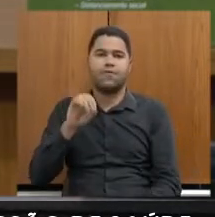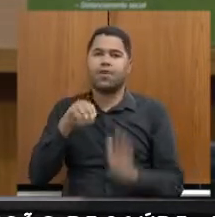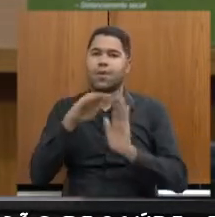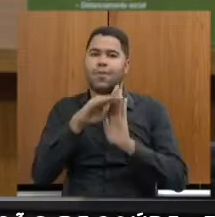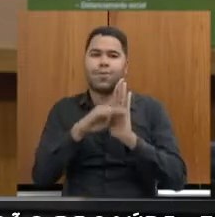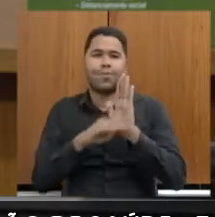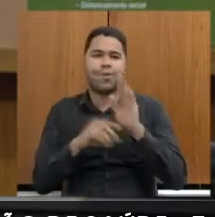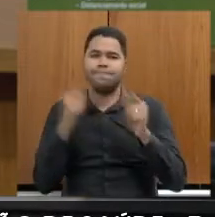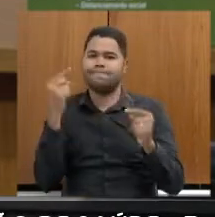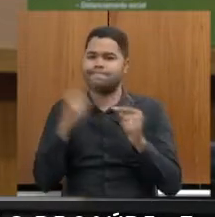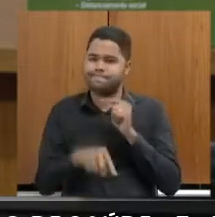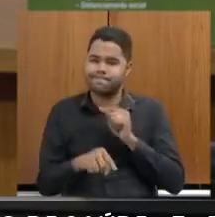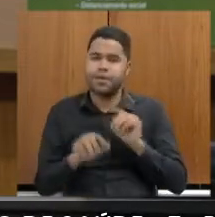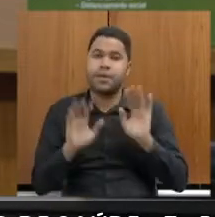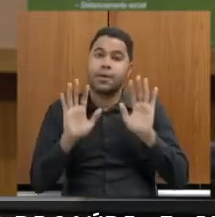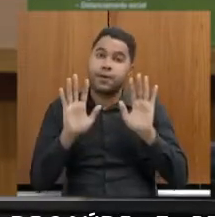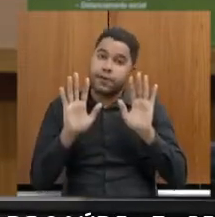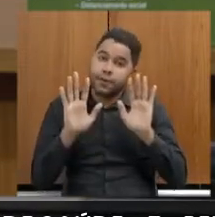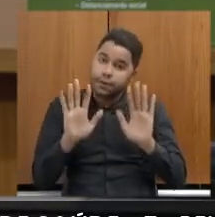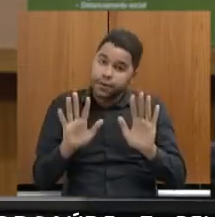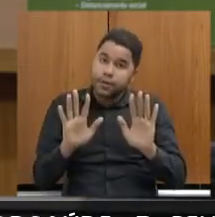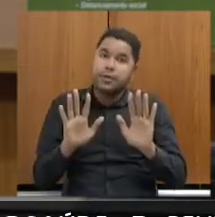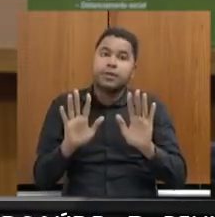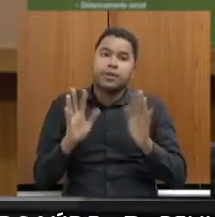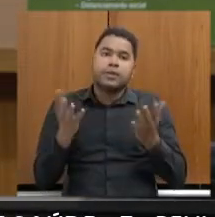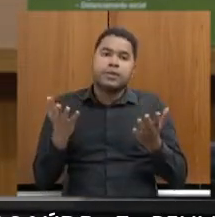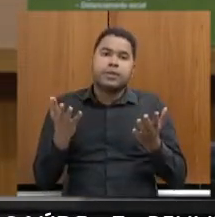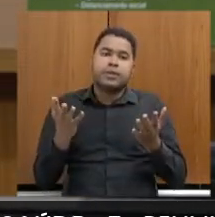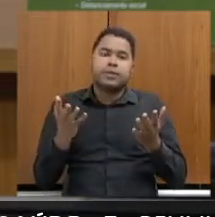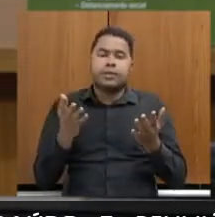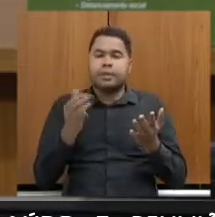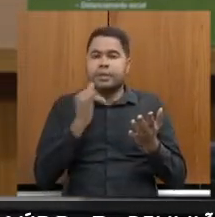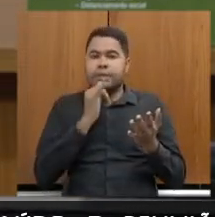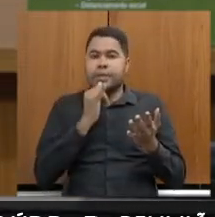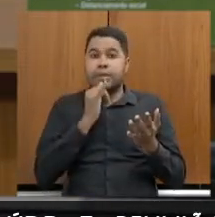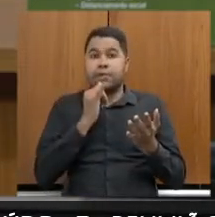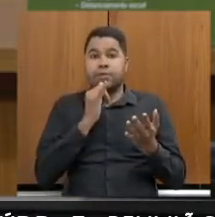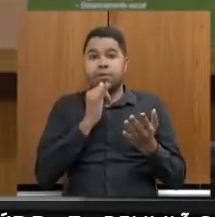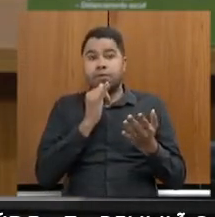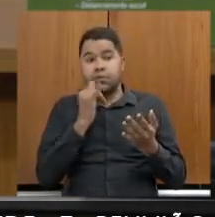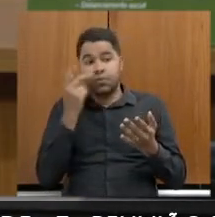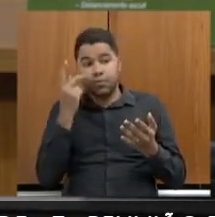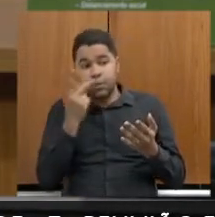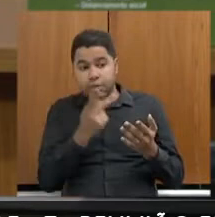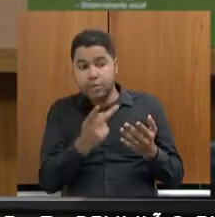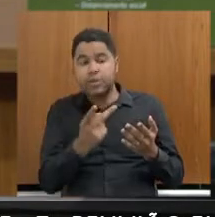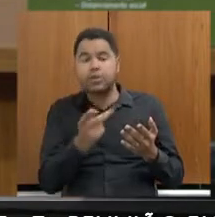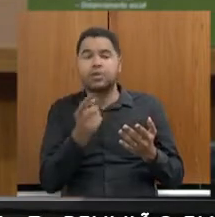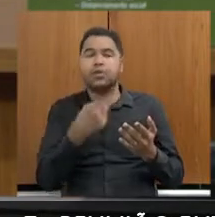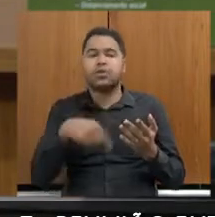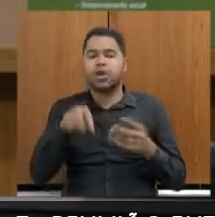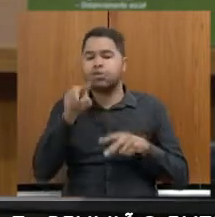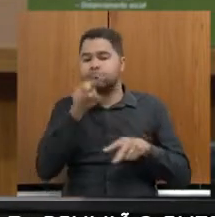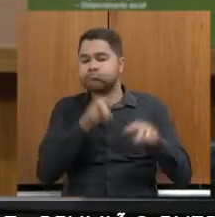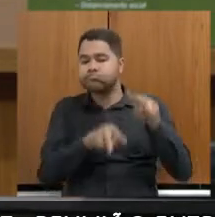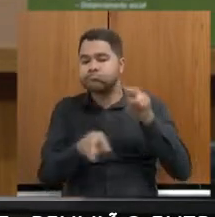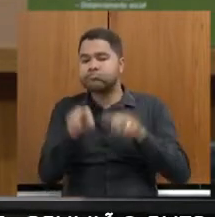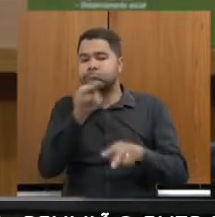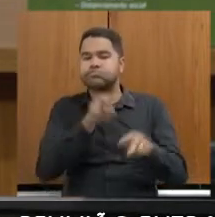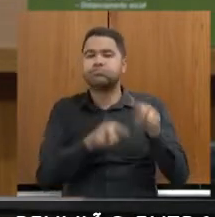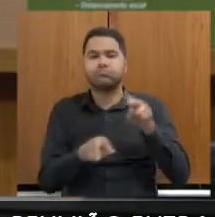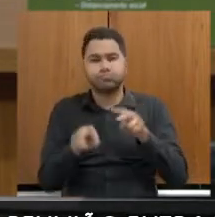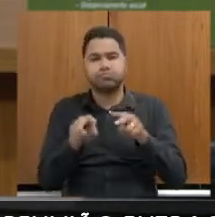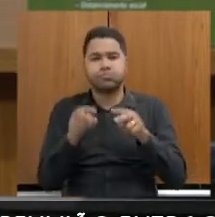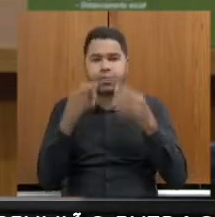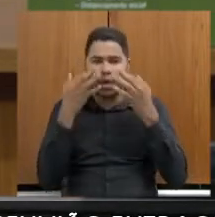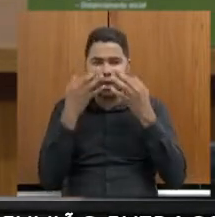dos critérios mas houve uma quebra o diretor me passou a visita e nós vamos olhar isso com